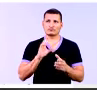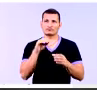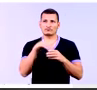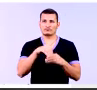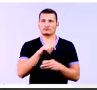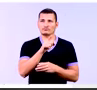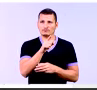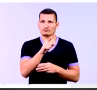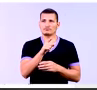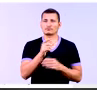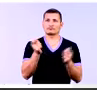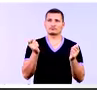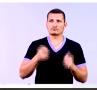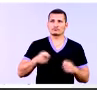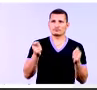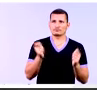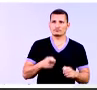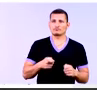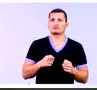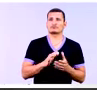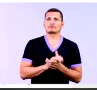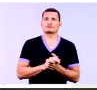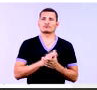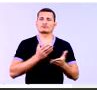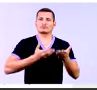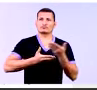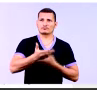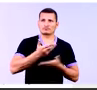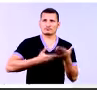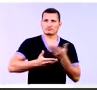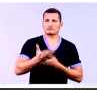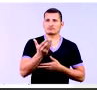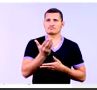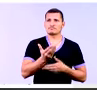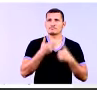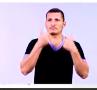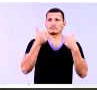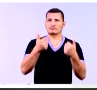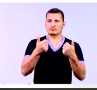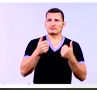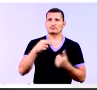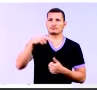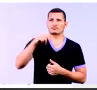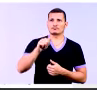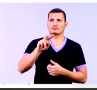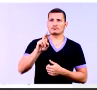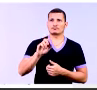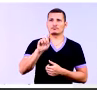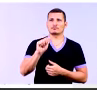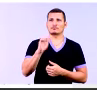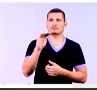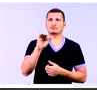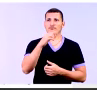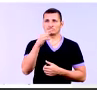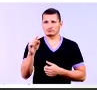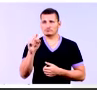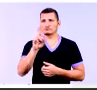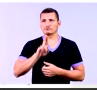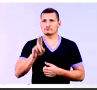então, a possibilidade de iteração melhor, de melhor navegação para o usuário. Vamos ver